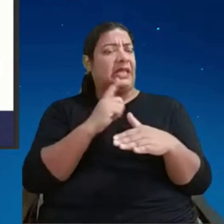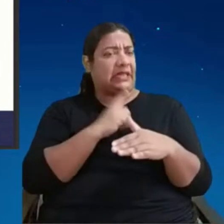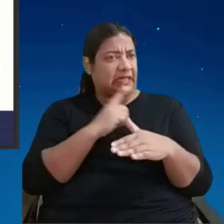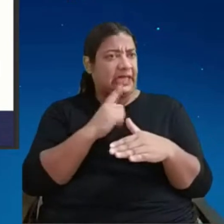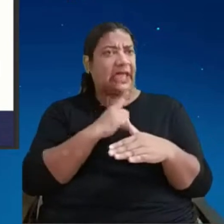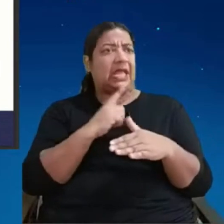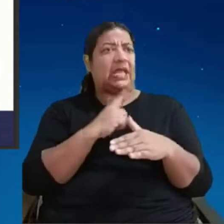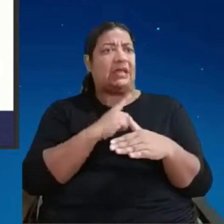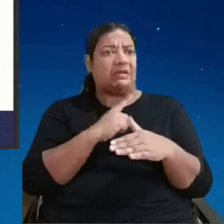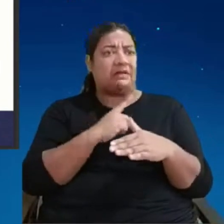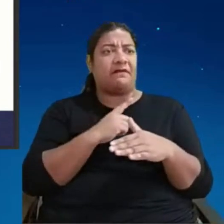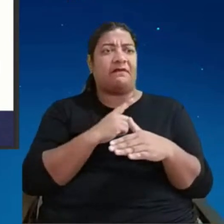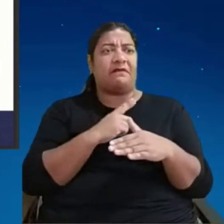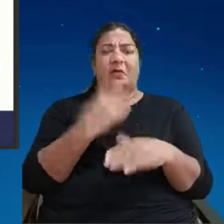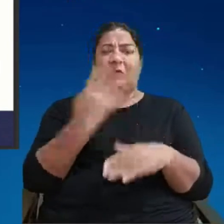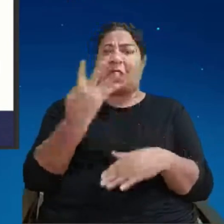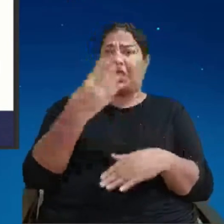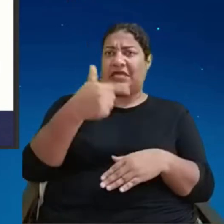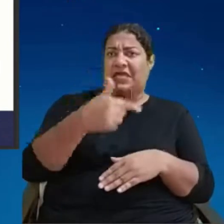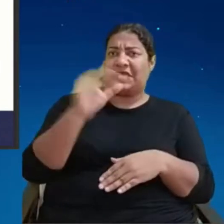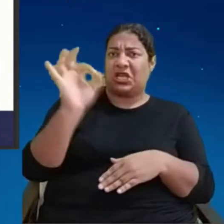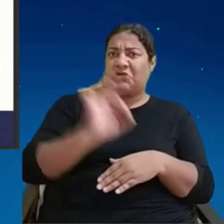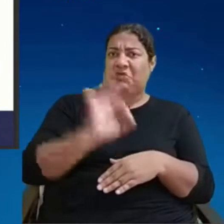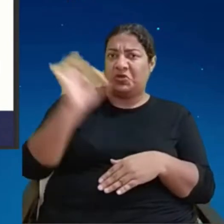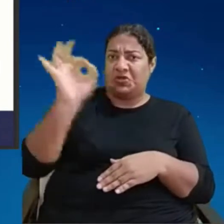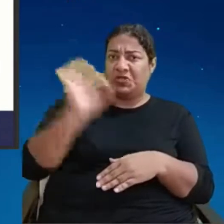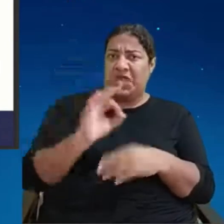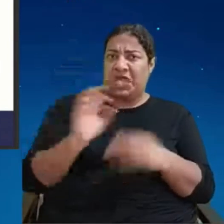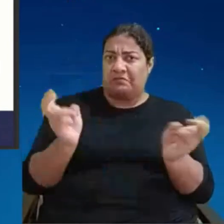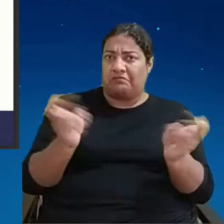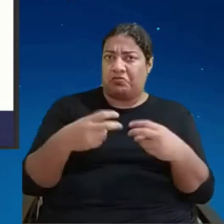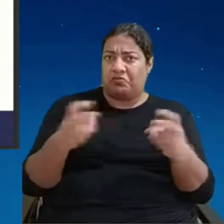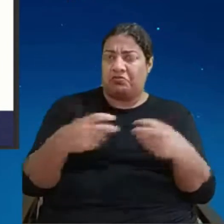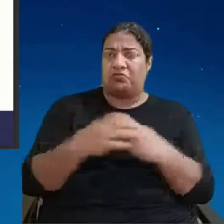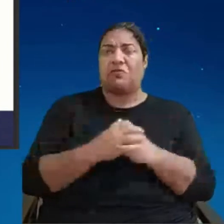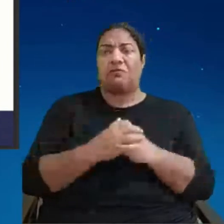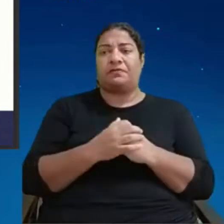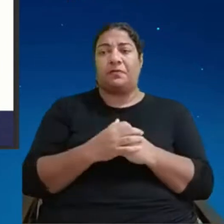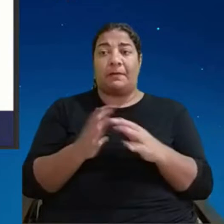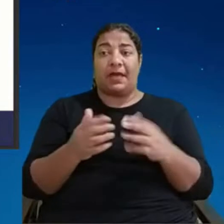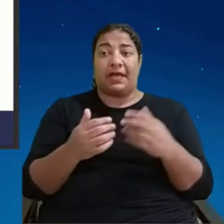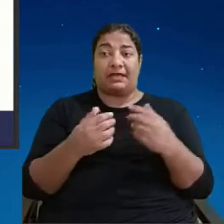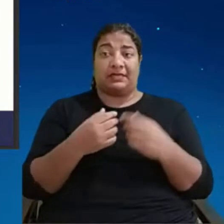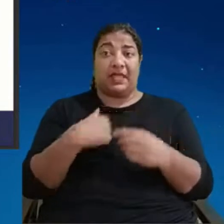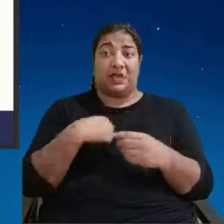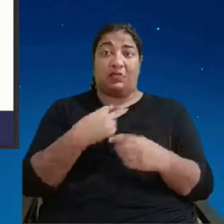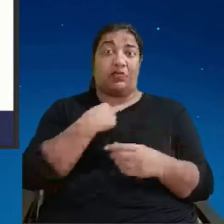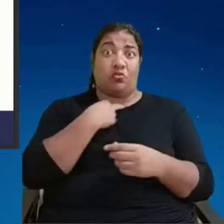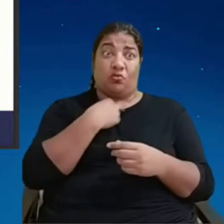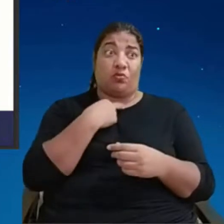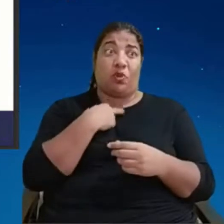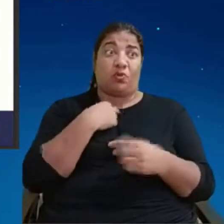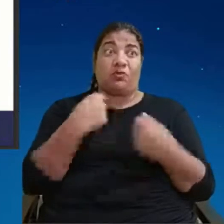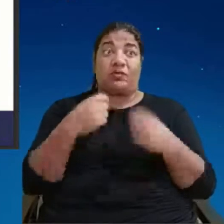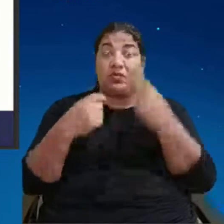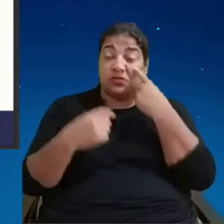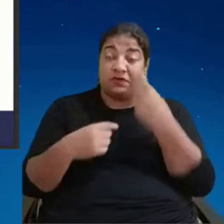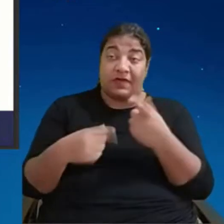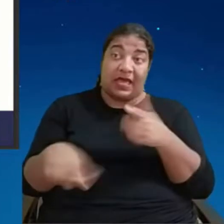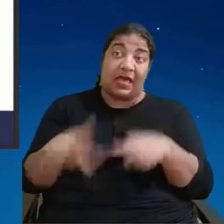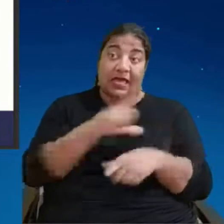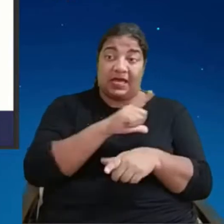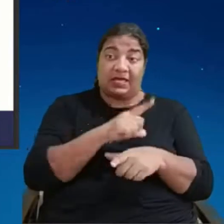de 47% nos últimos 2 meses. Só que esse susto eu não posso levar, tá? Então eu tenho que ir lá no Glassdoor olhar antes, eu olho no